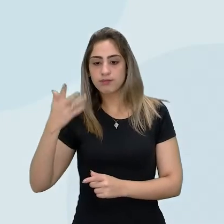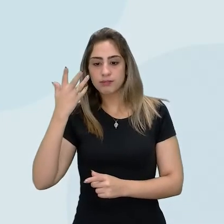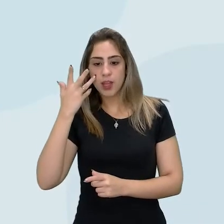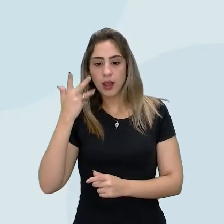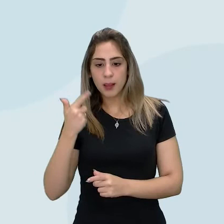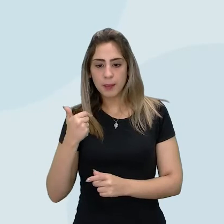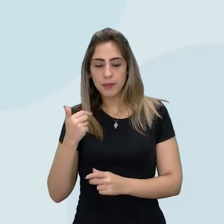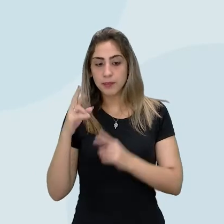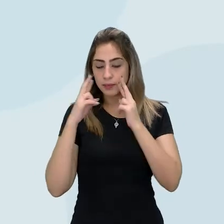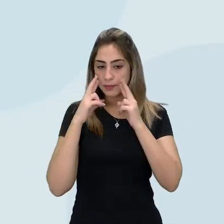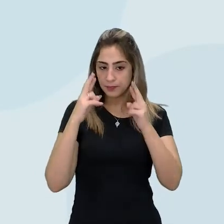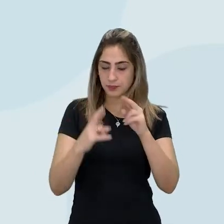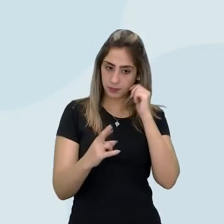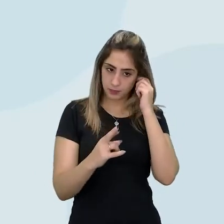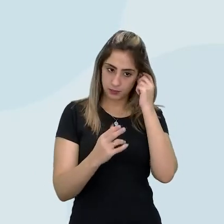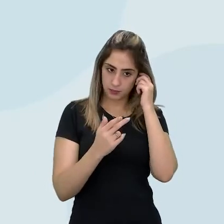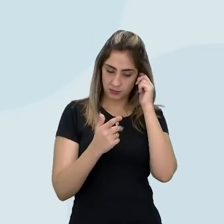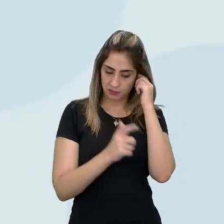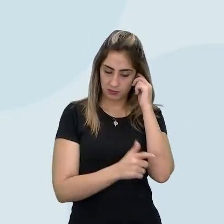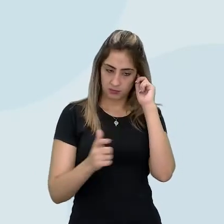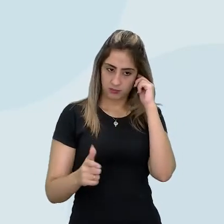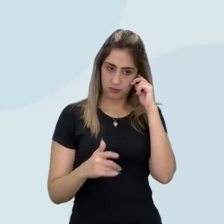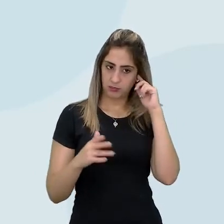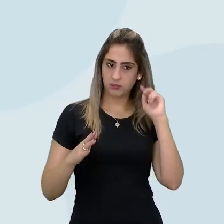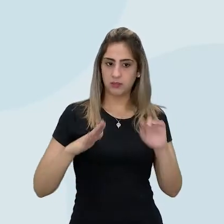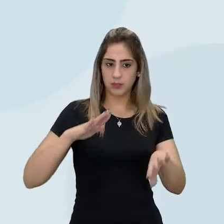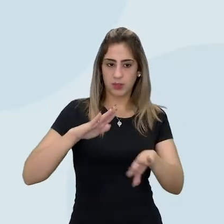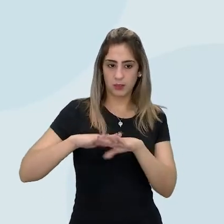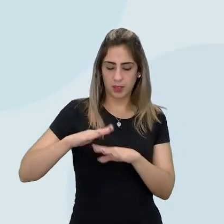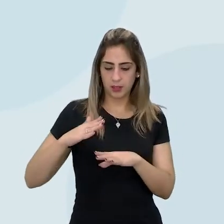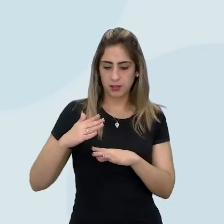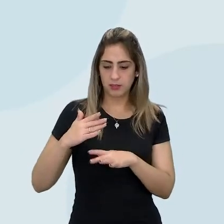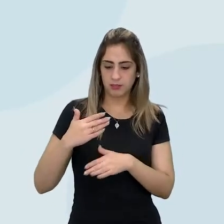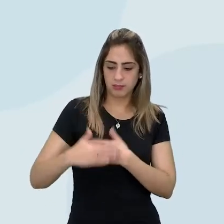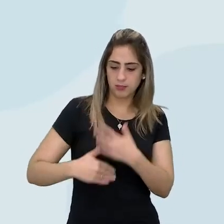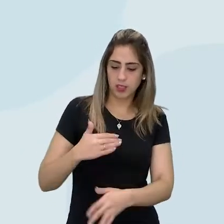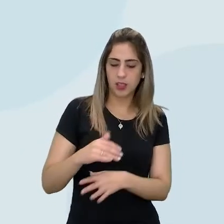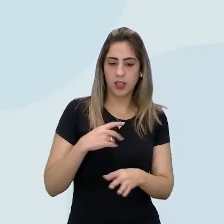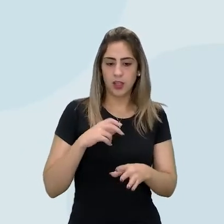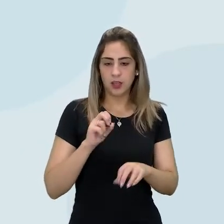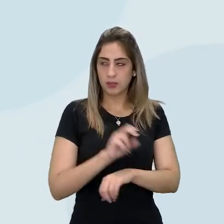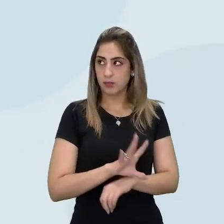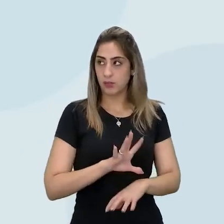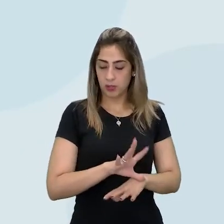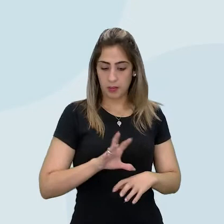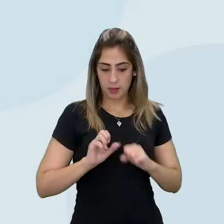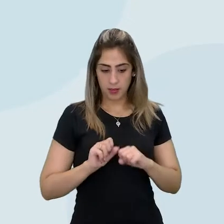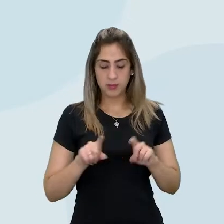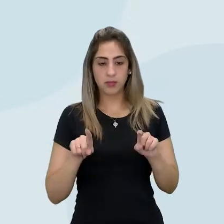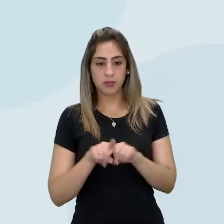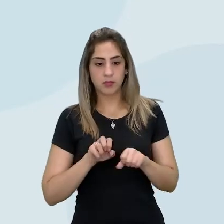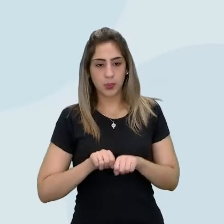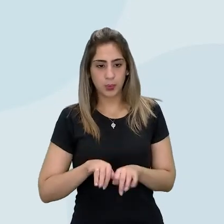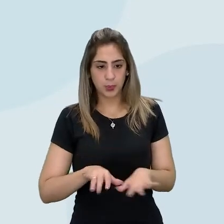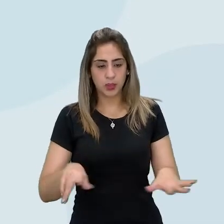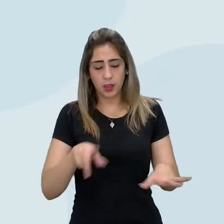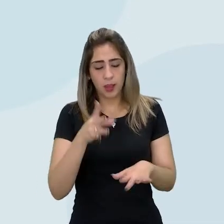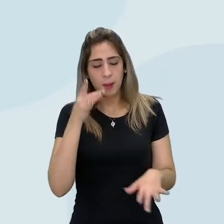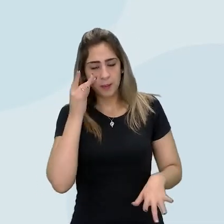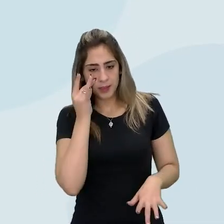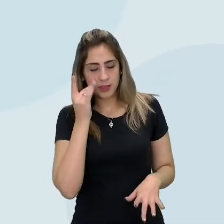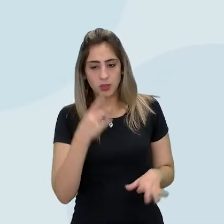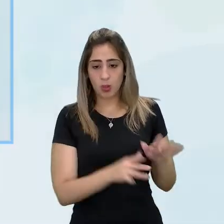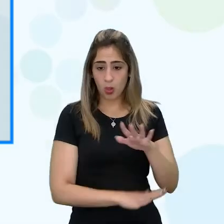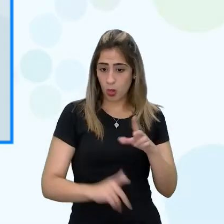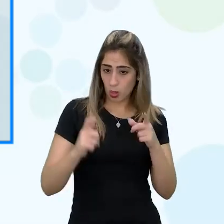apresentam uma menor adaptação, sendo muito mais suscetíveis à contaminação, justamente porque eles estão presentes em